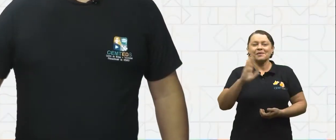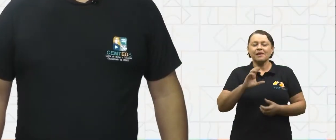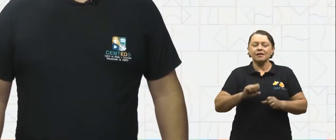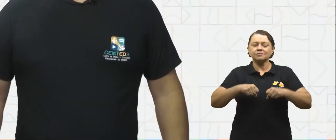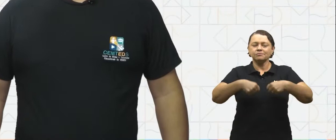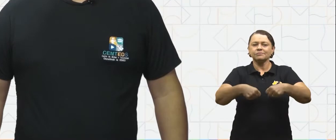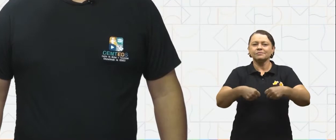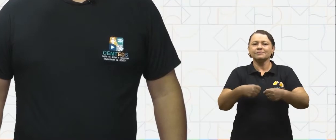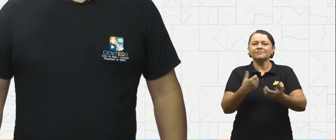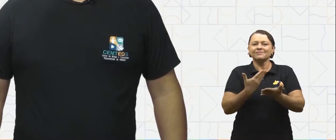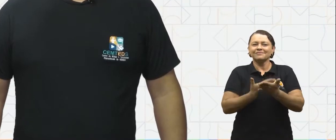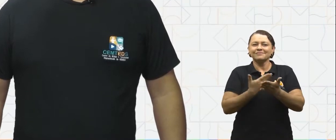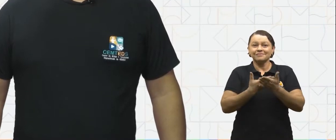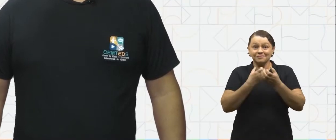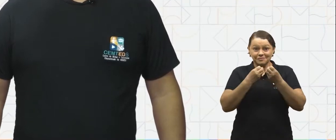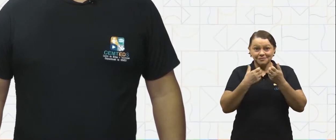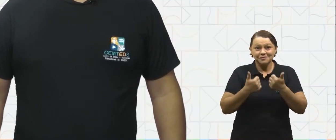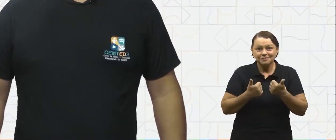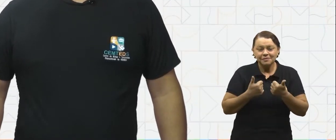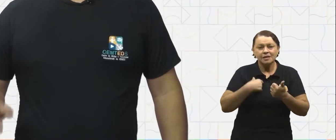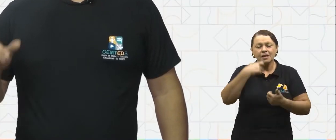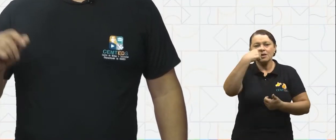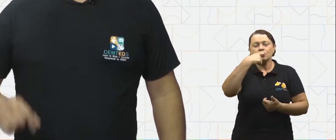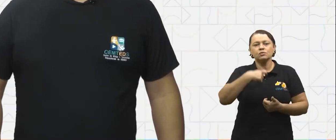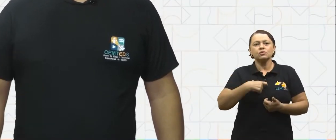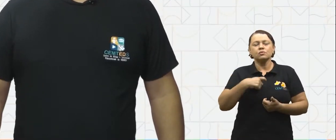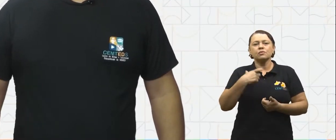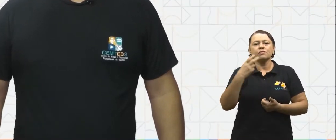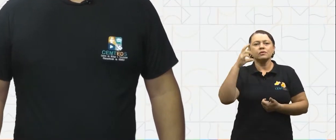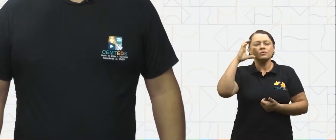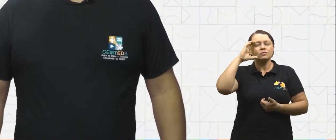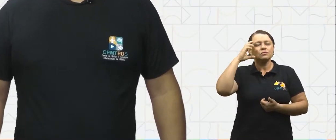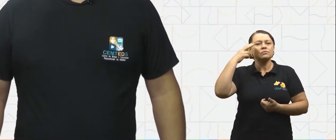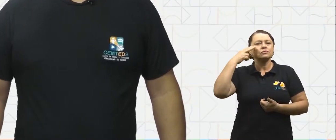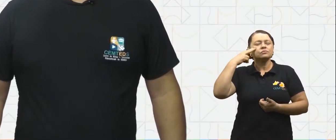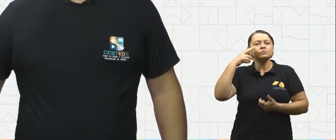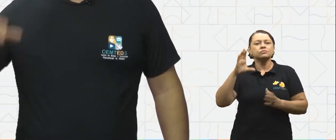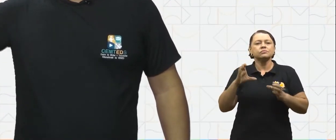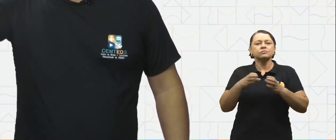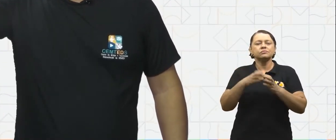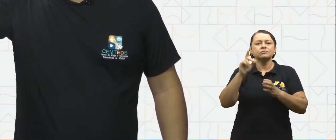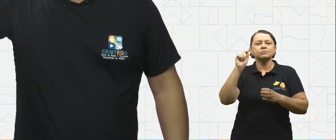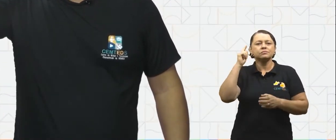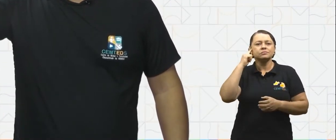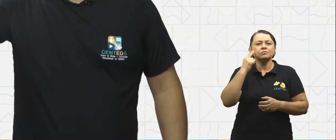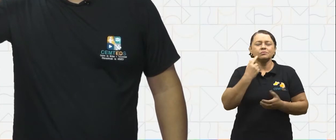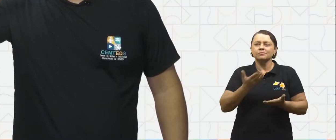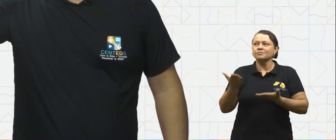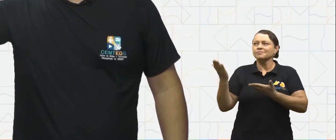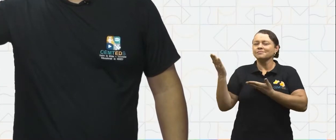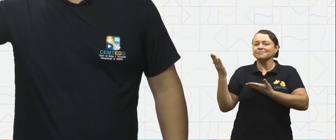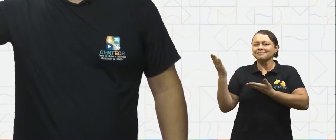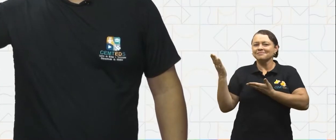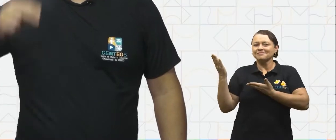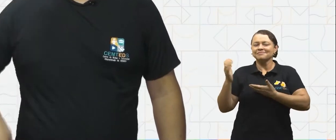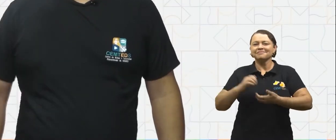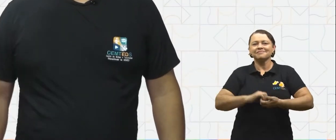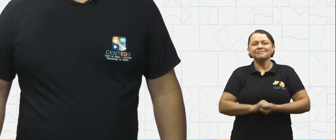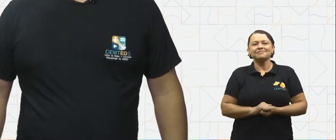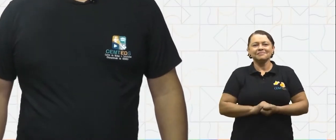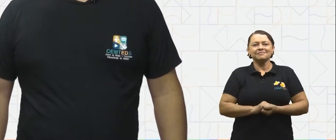Olá, dedicado aluno! Tudo bem com você? Eu sou o professor Leandro Guimil. Esse é o meu sinal.